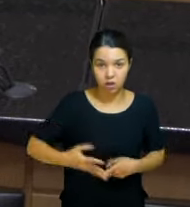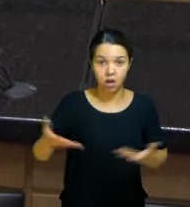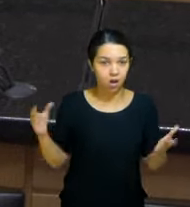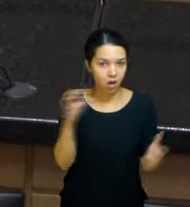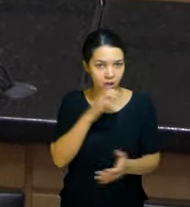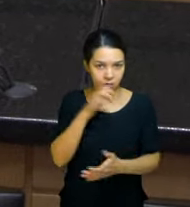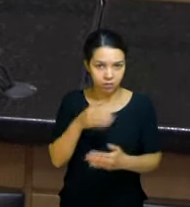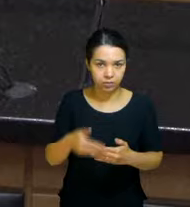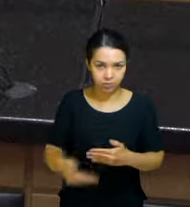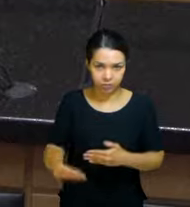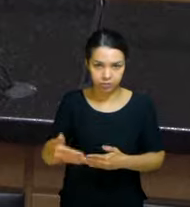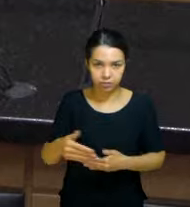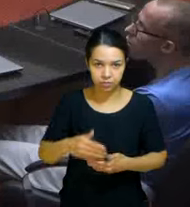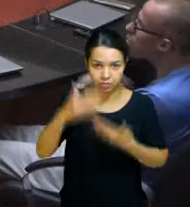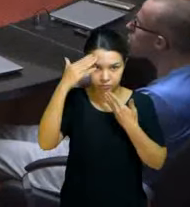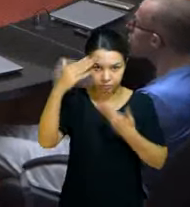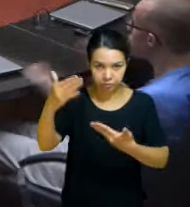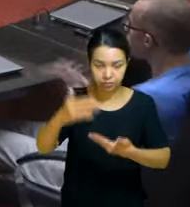início.